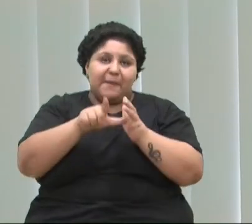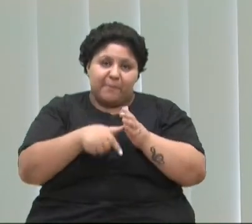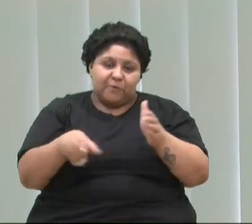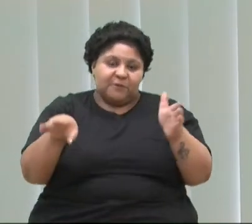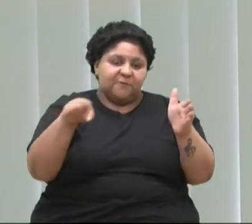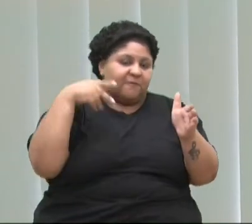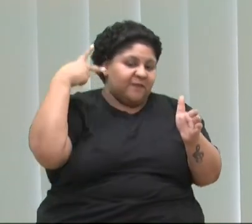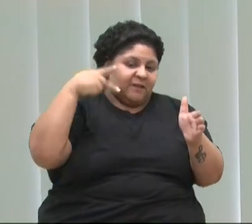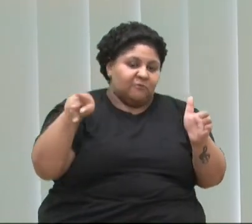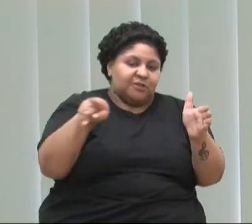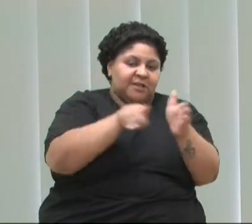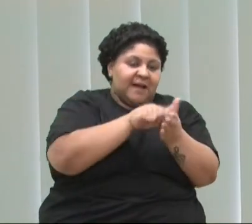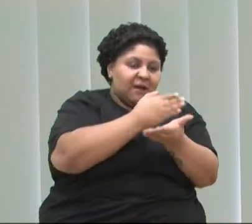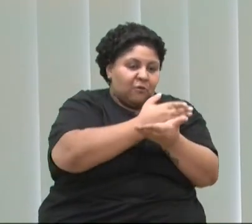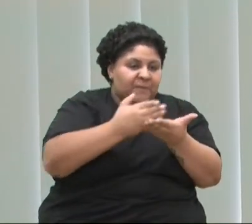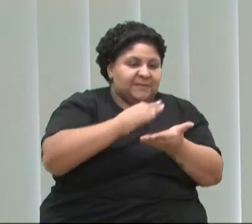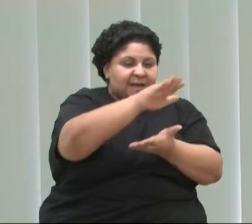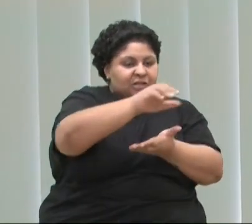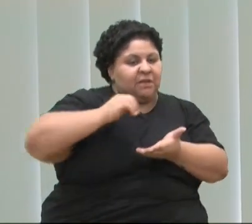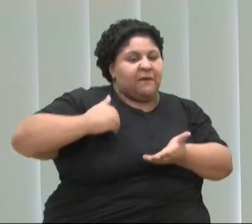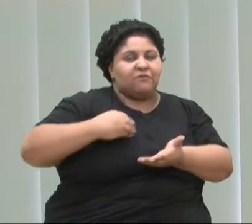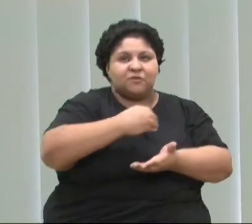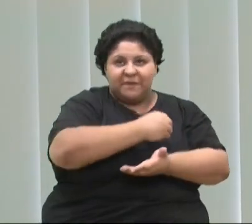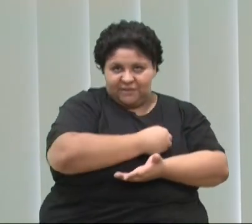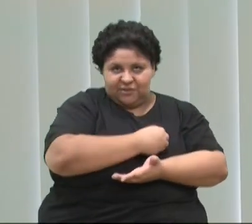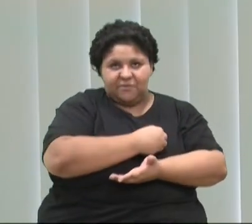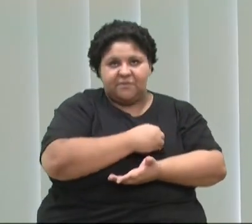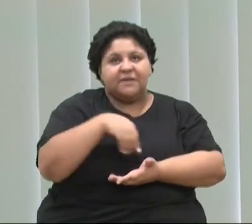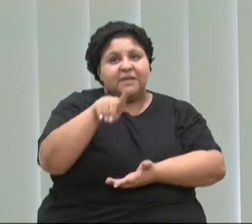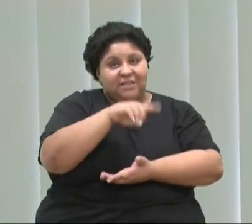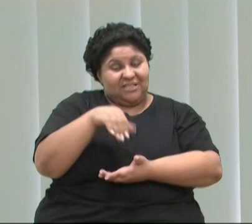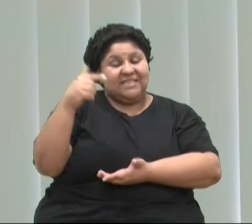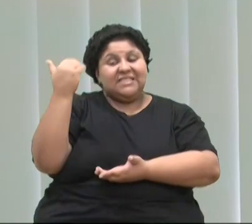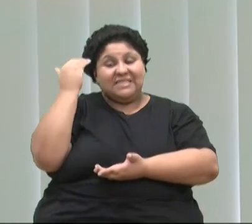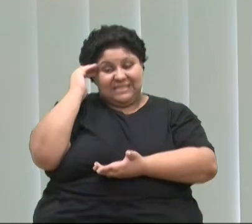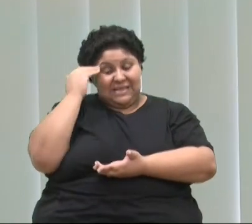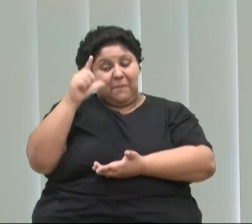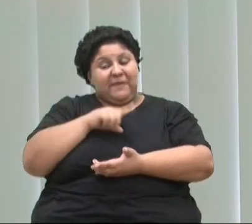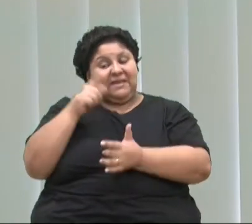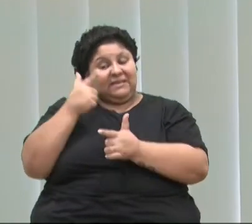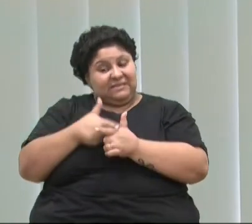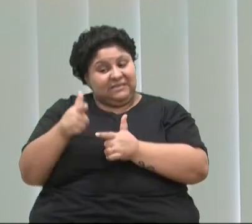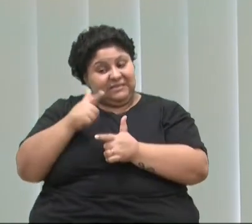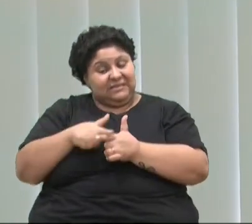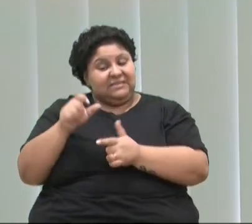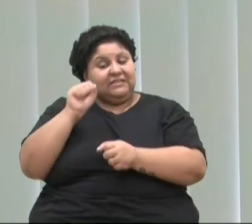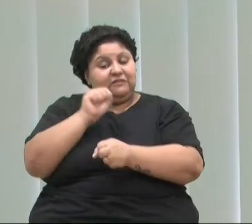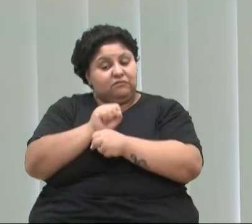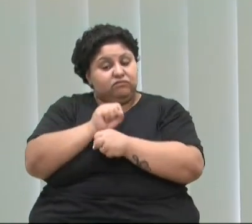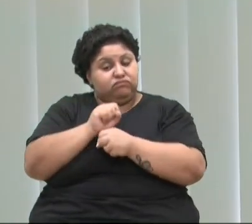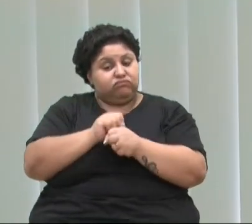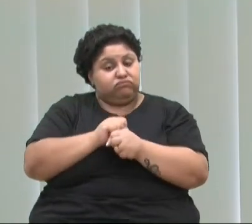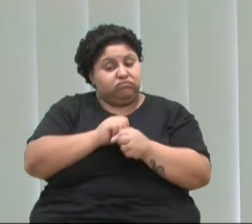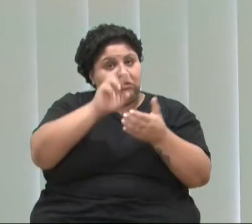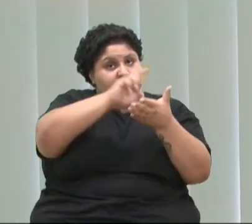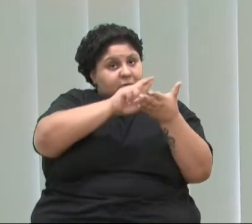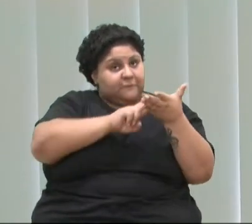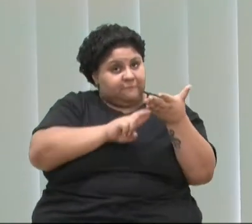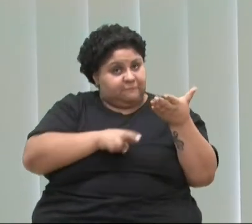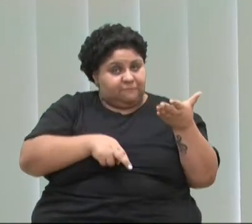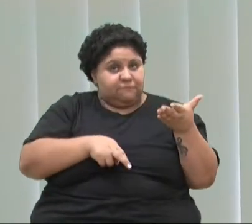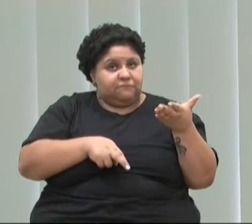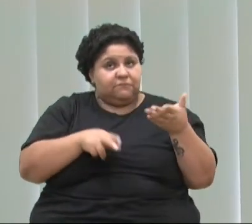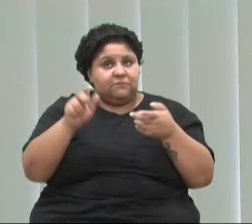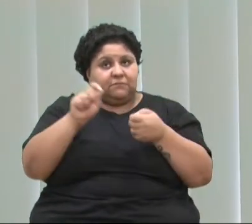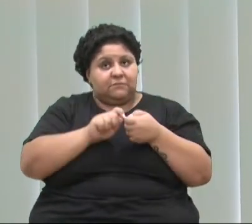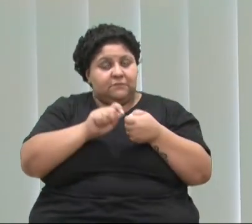chamar. A gente sabe que ali houve uma falha e a gente está aguardando o relatório de vocês para fazer